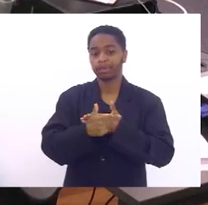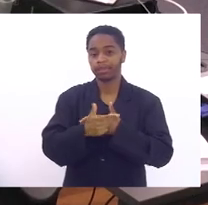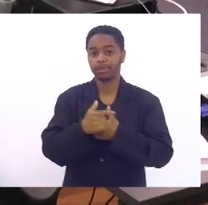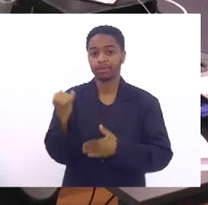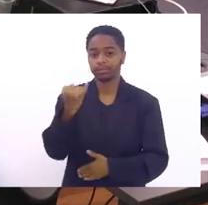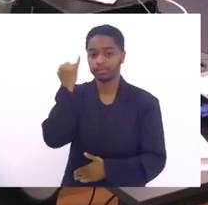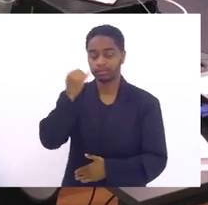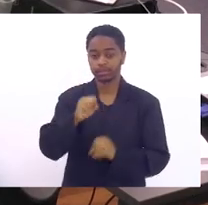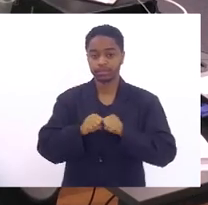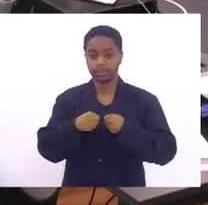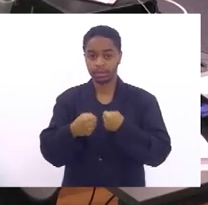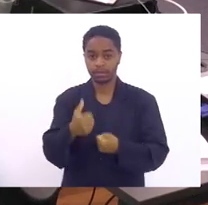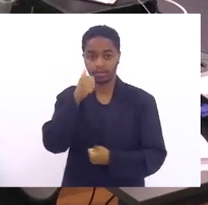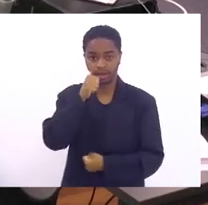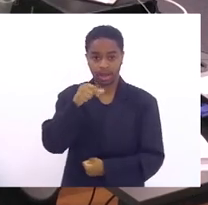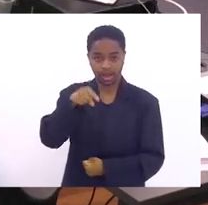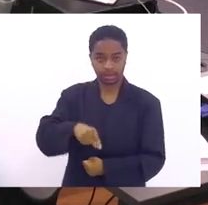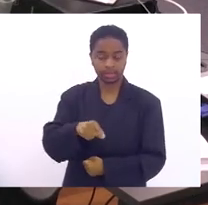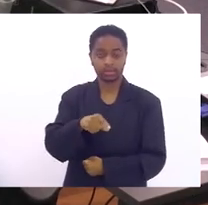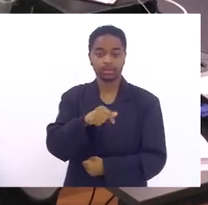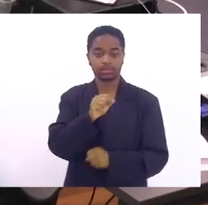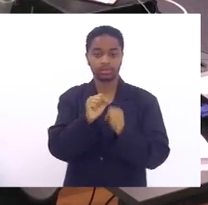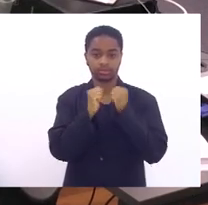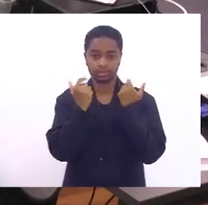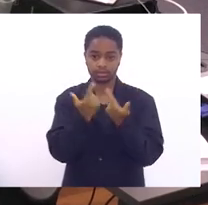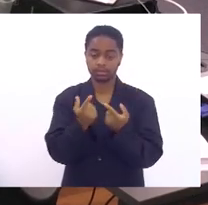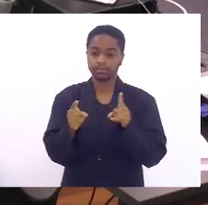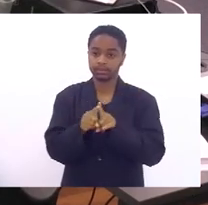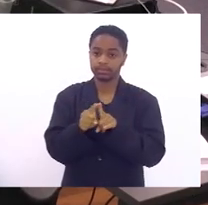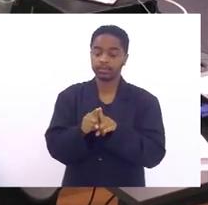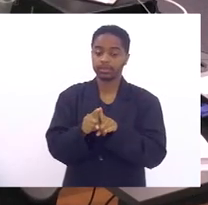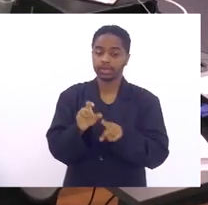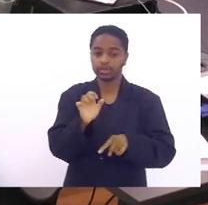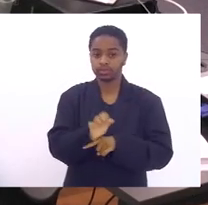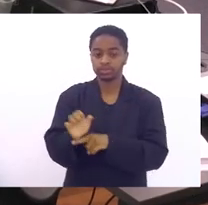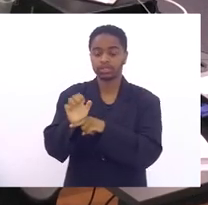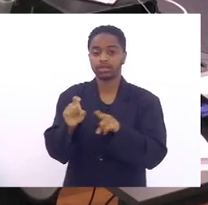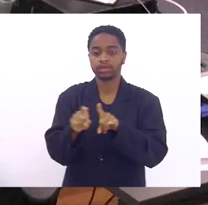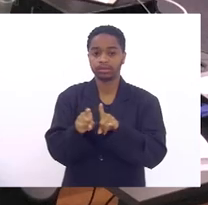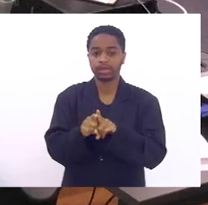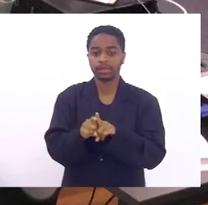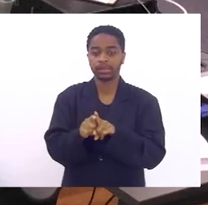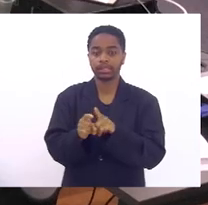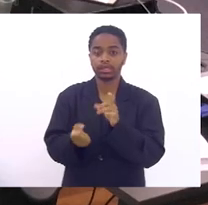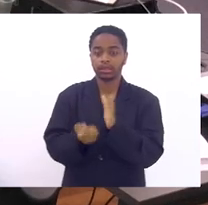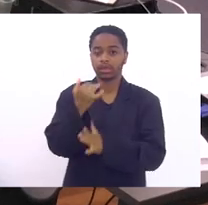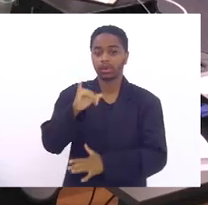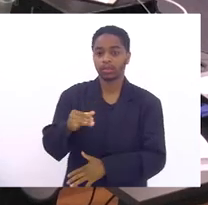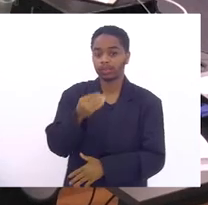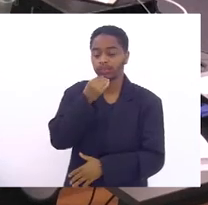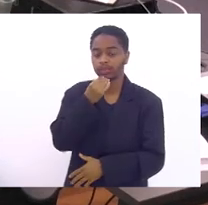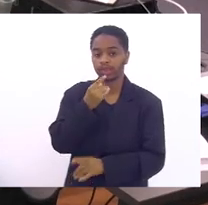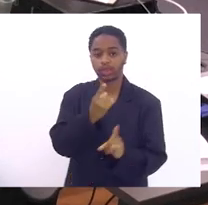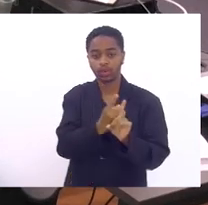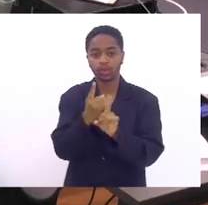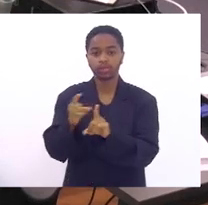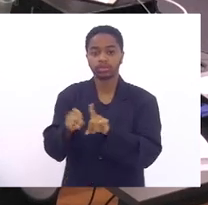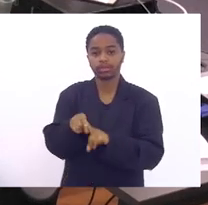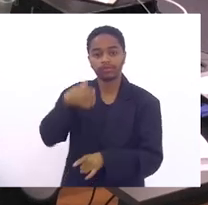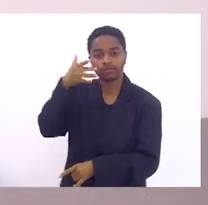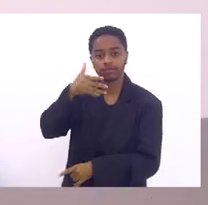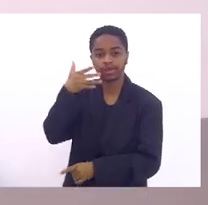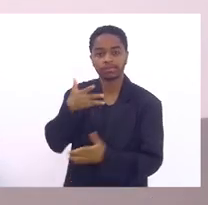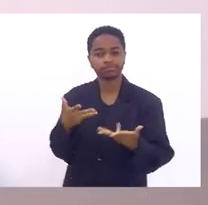nessa casa Legislativa e no nosso estado eh mas também por oportunizar esse encontro e essa fala que é sempre muito enriquecedor e